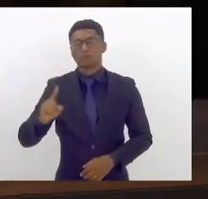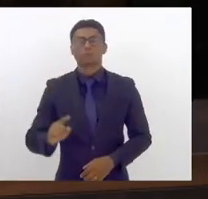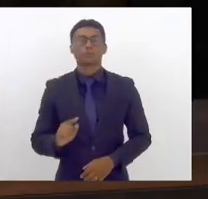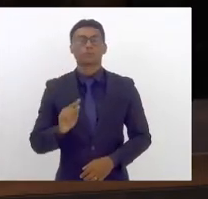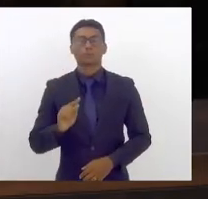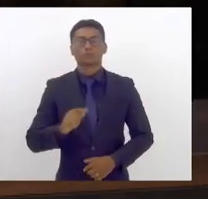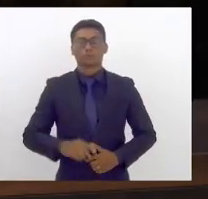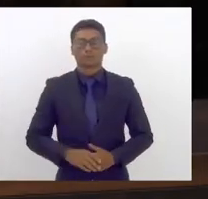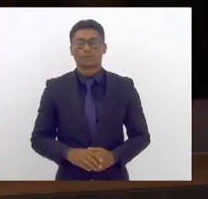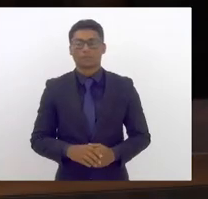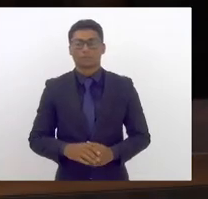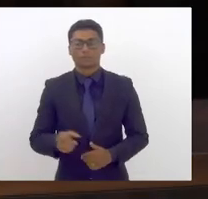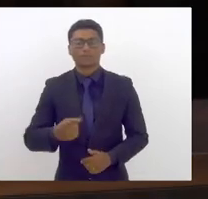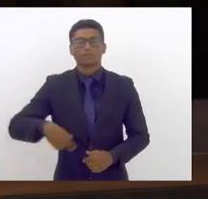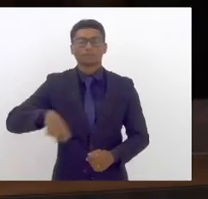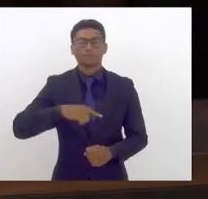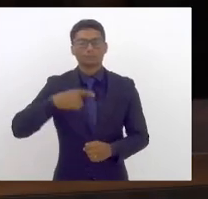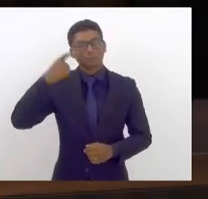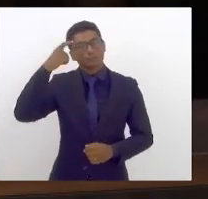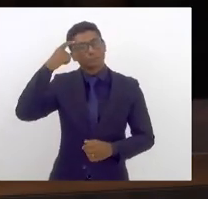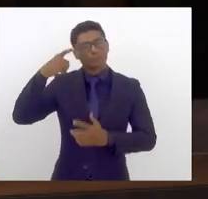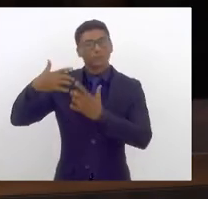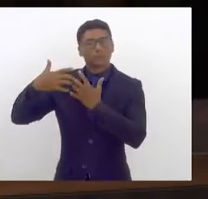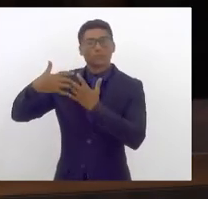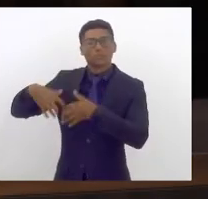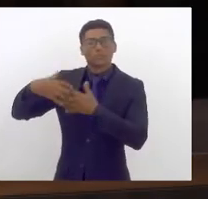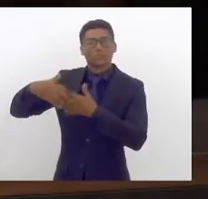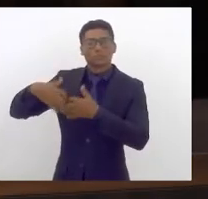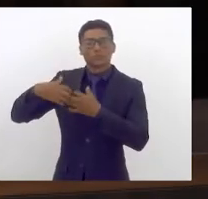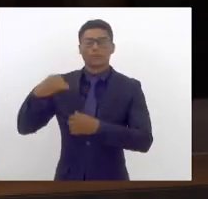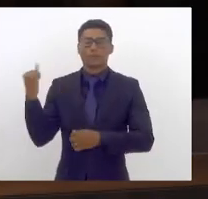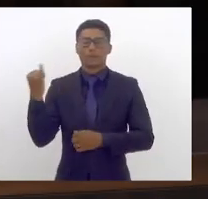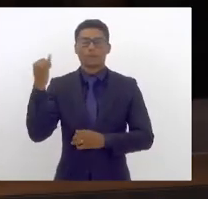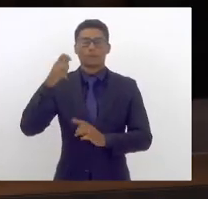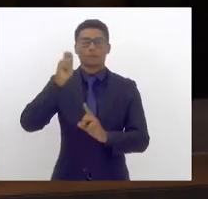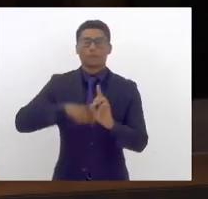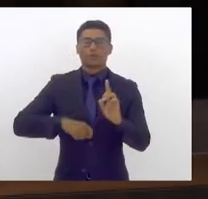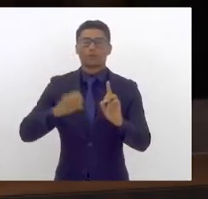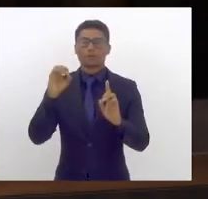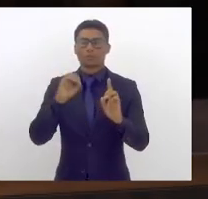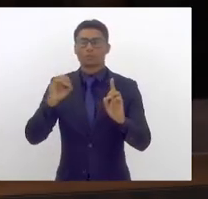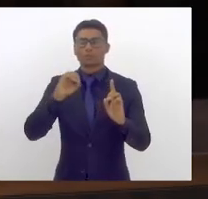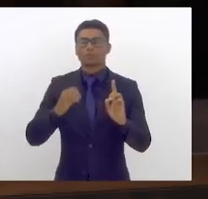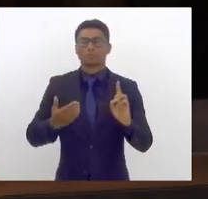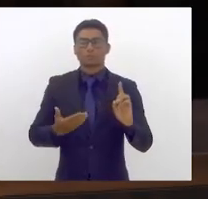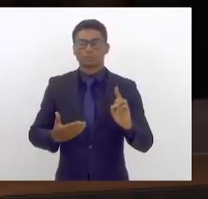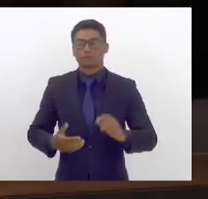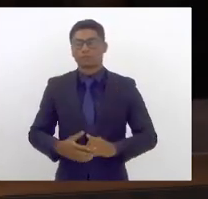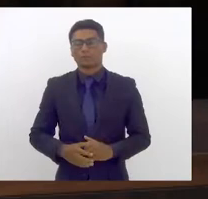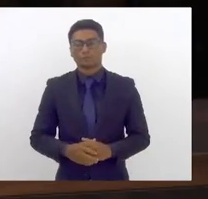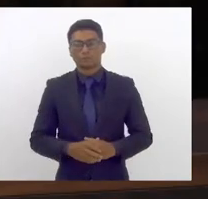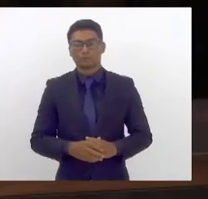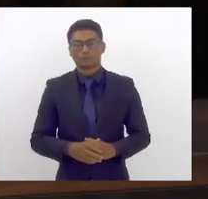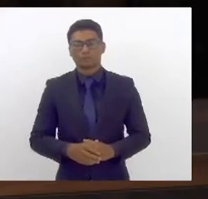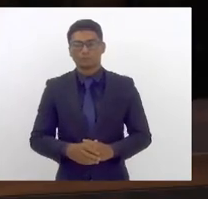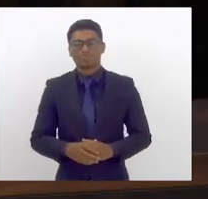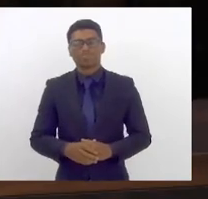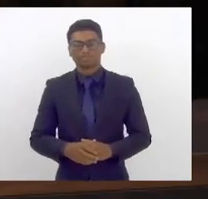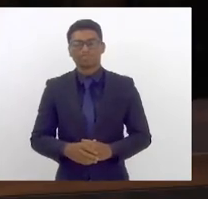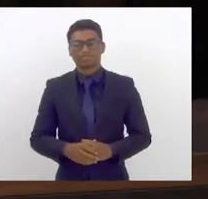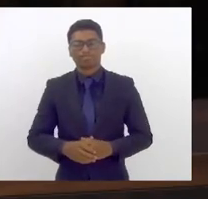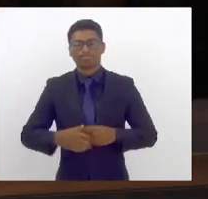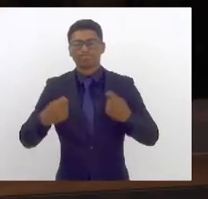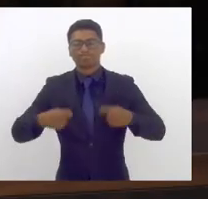que traz para nós a reflexão importante desse mês de outubro que deve ser a reflexão